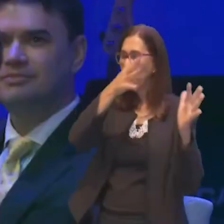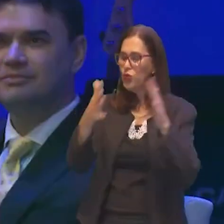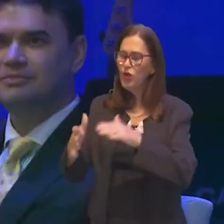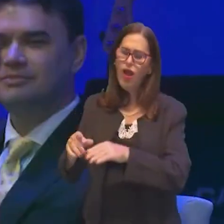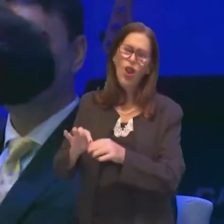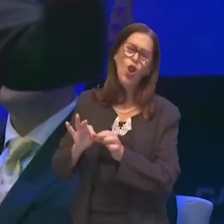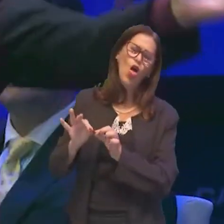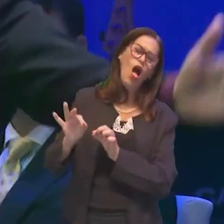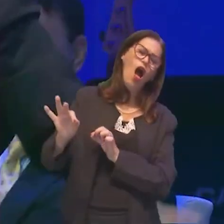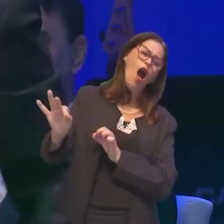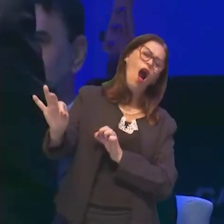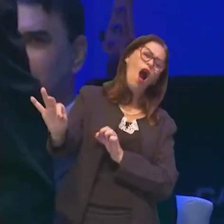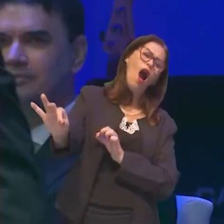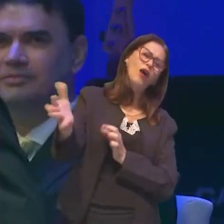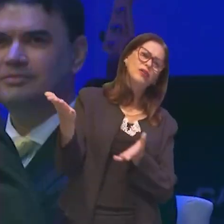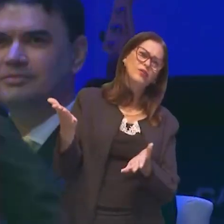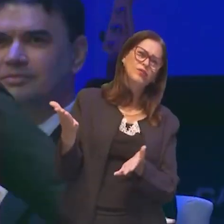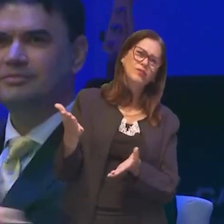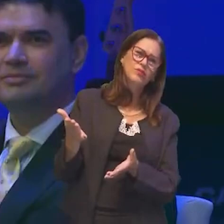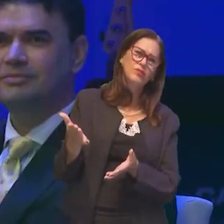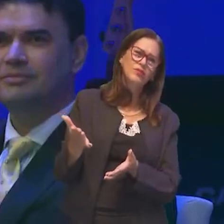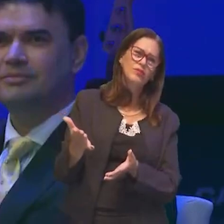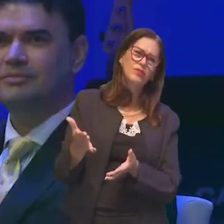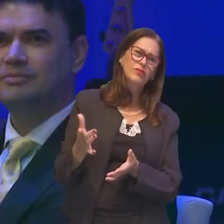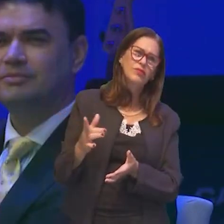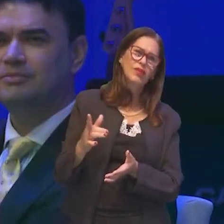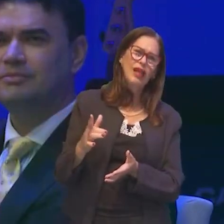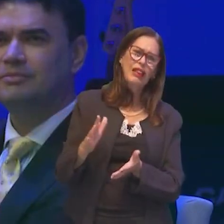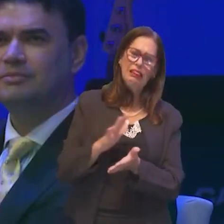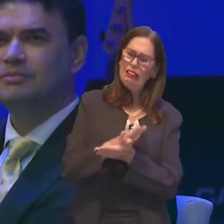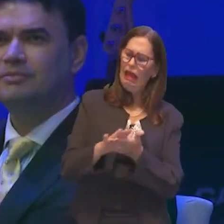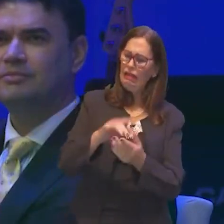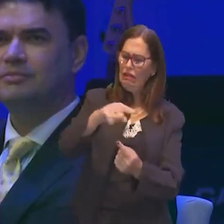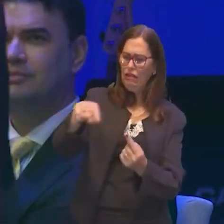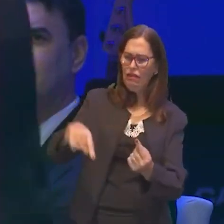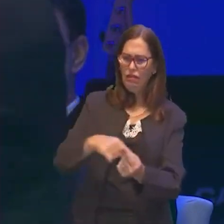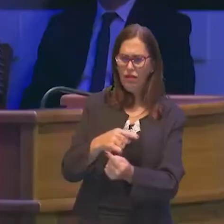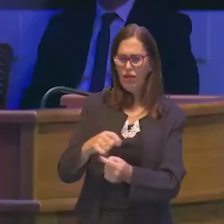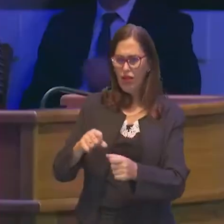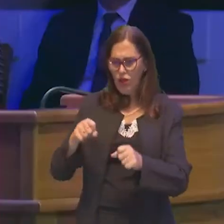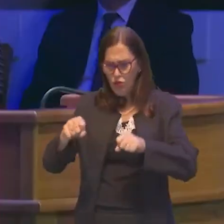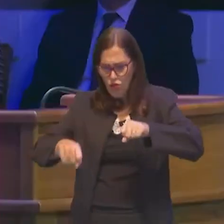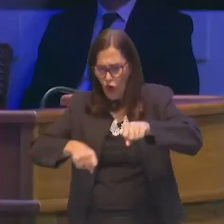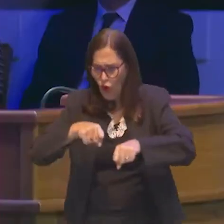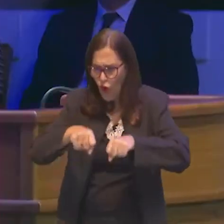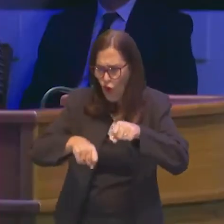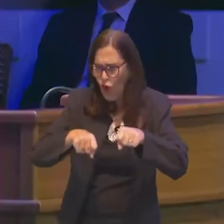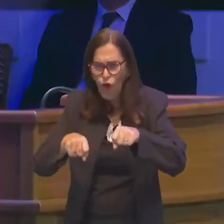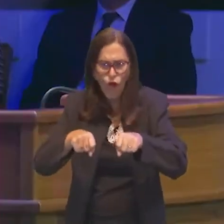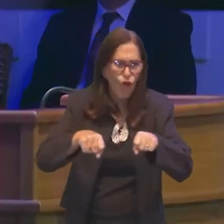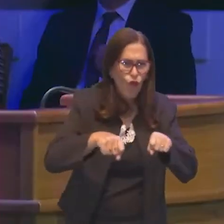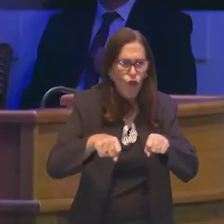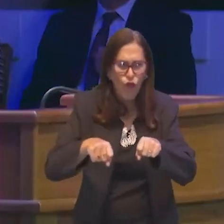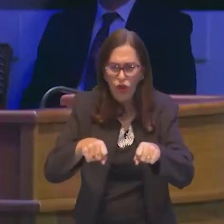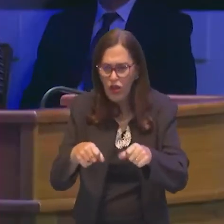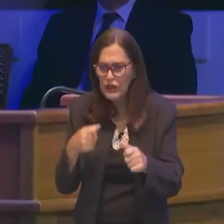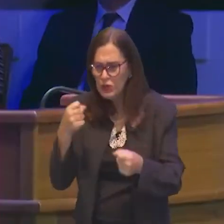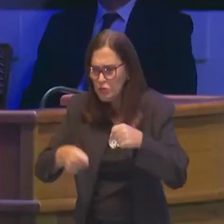lá em Krabi, onde nós fomos, na Tailândia. O indivíduo está no meio do nada e vem um camarada. E